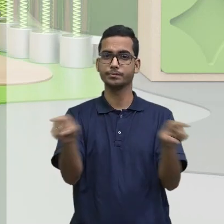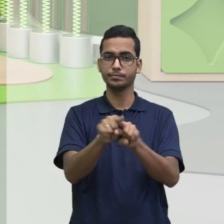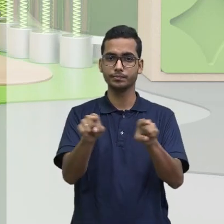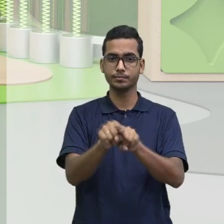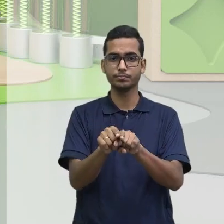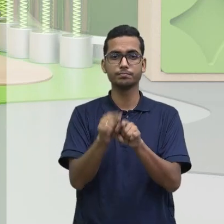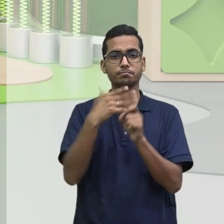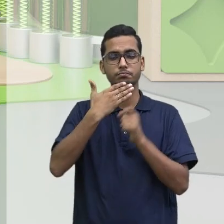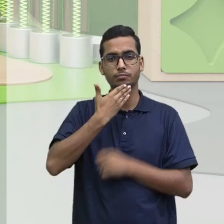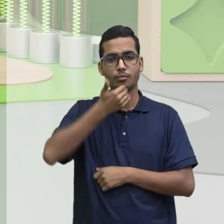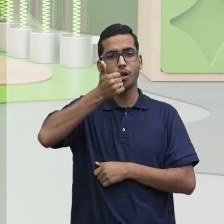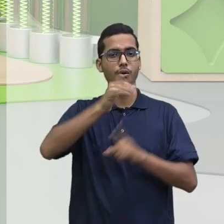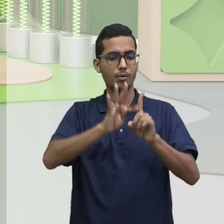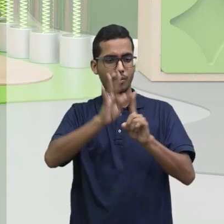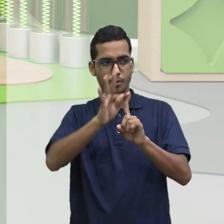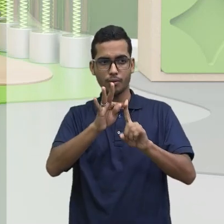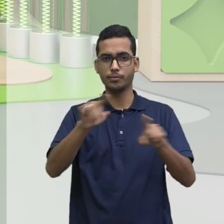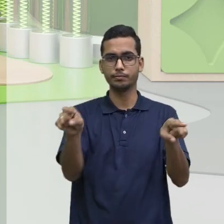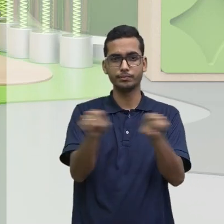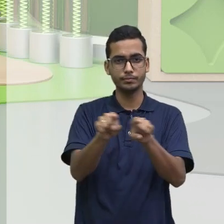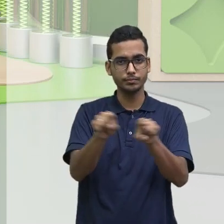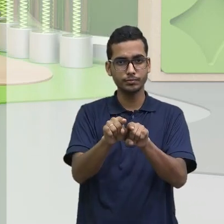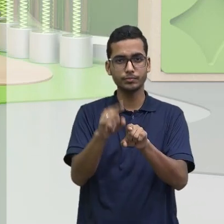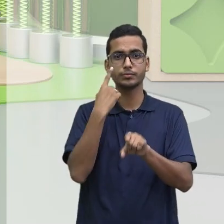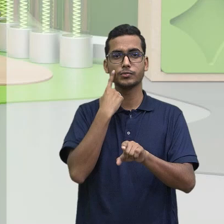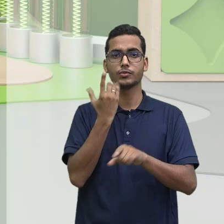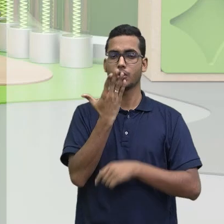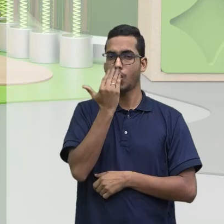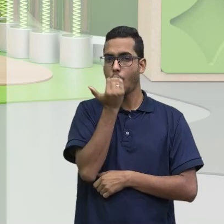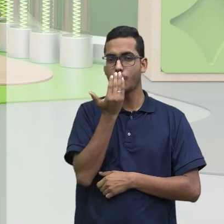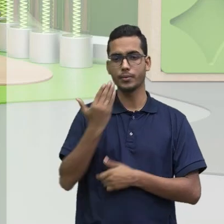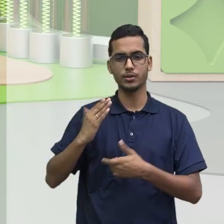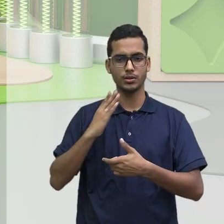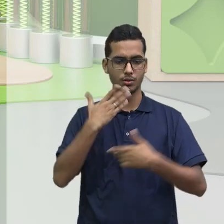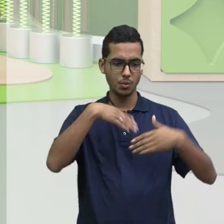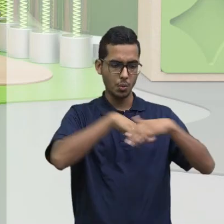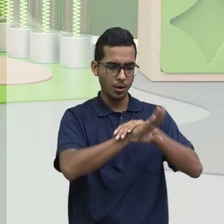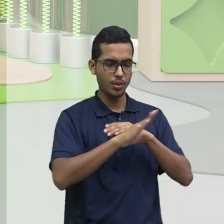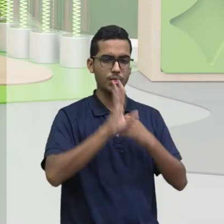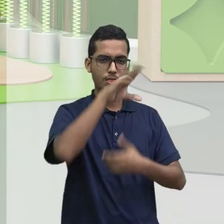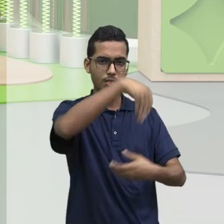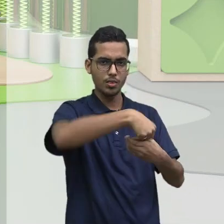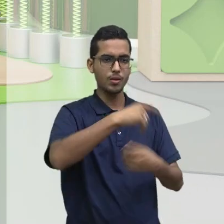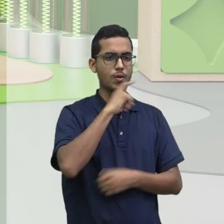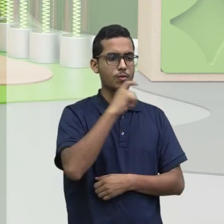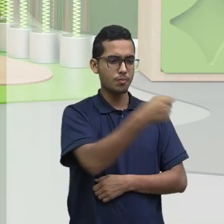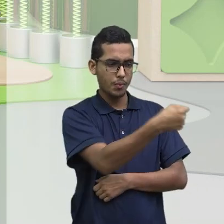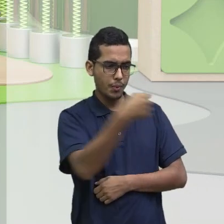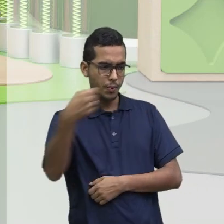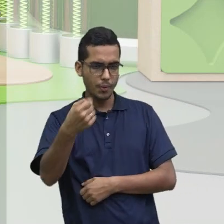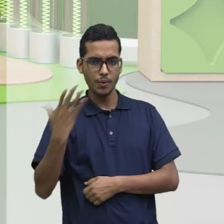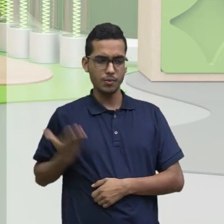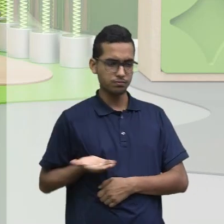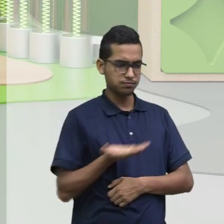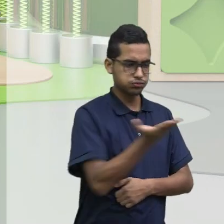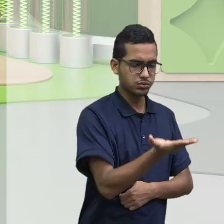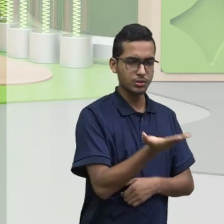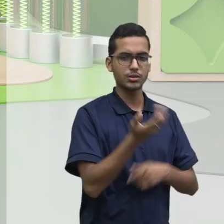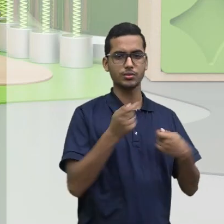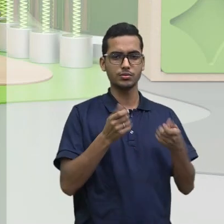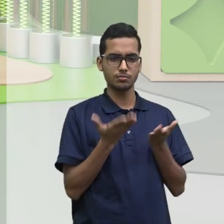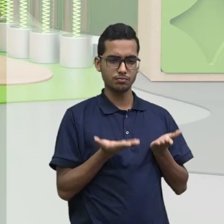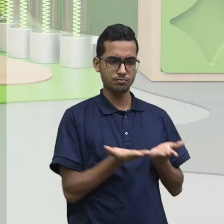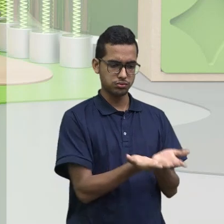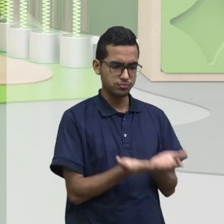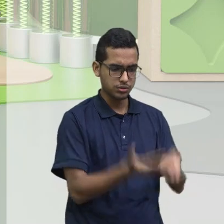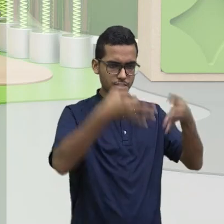amena, E aqueles que vão ser guardados dentro da geladeira precisam estar nas prateleiras corretas, Então, aqueles que são alimentos